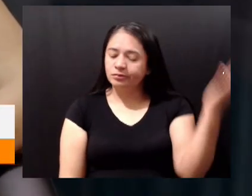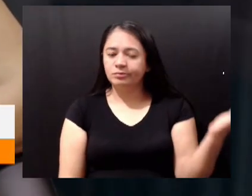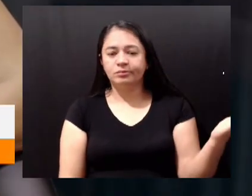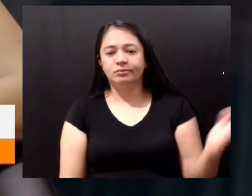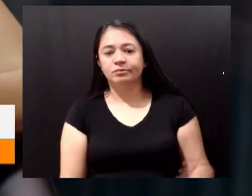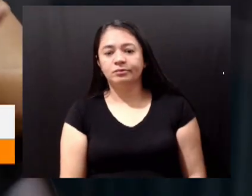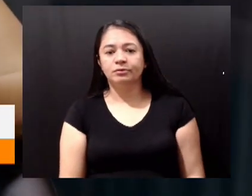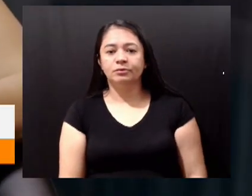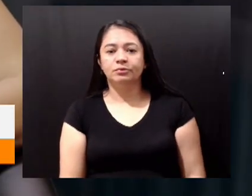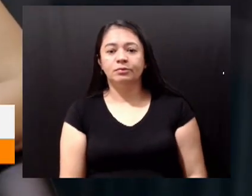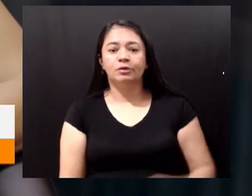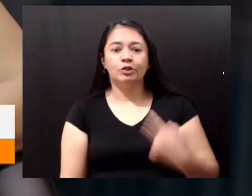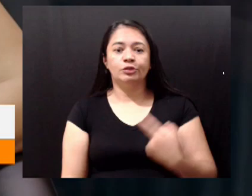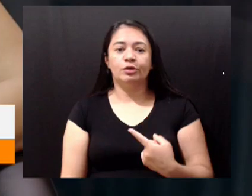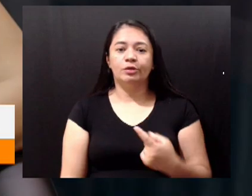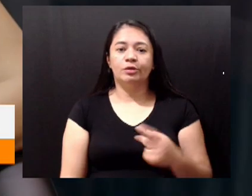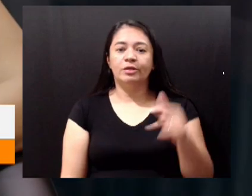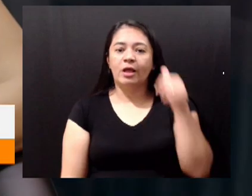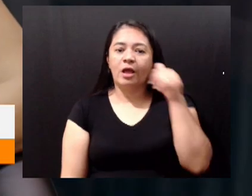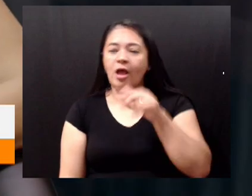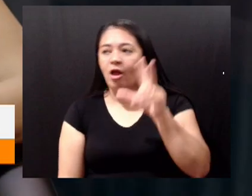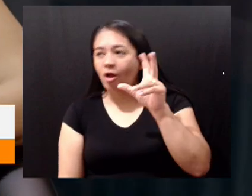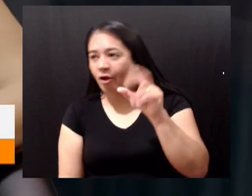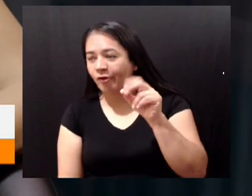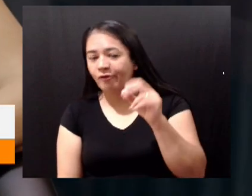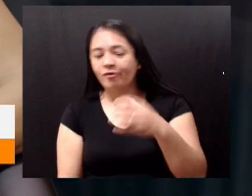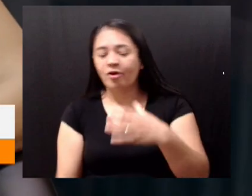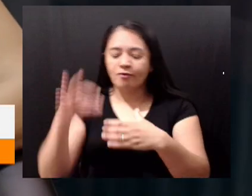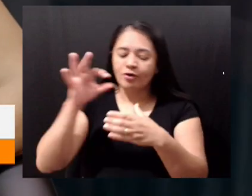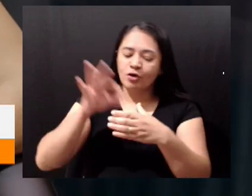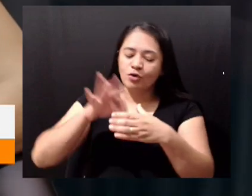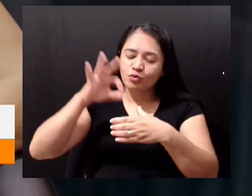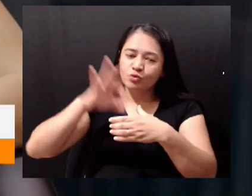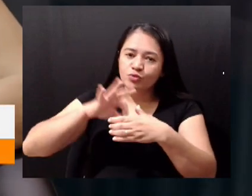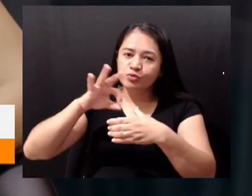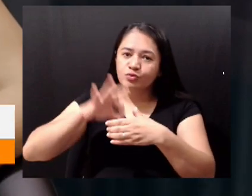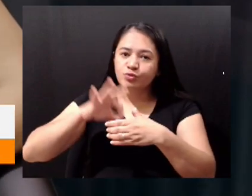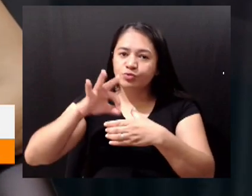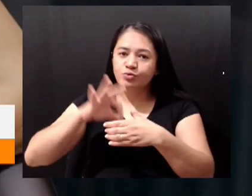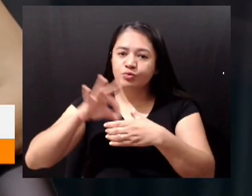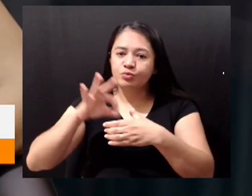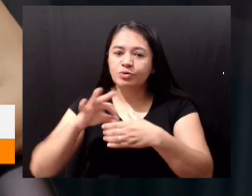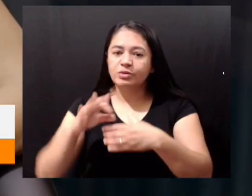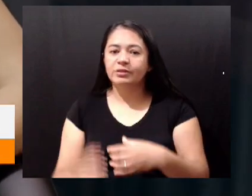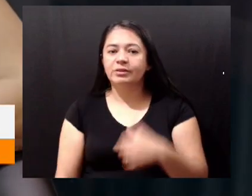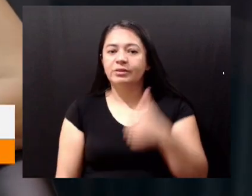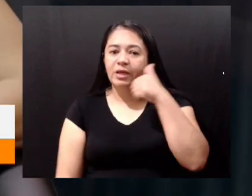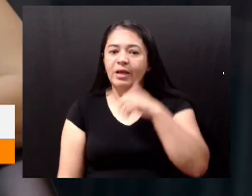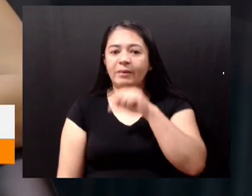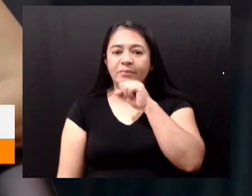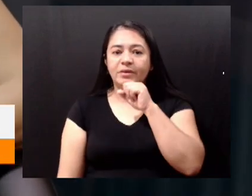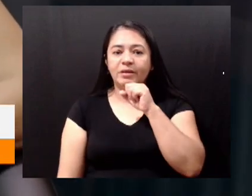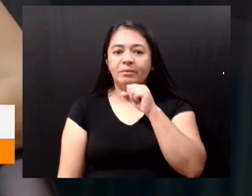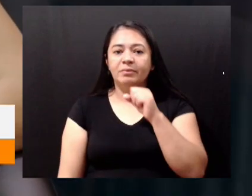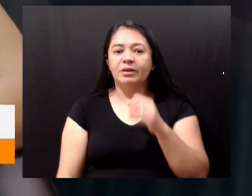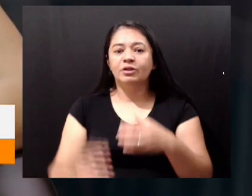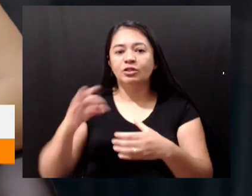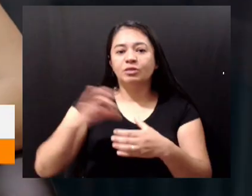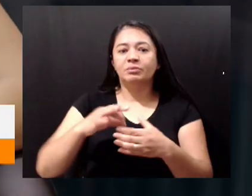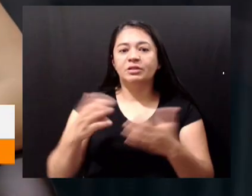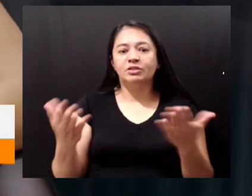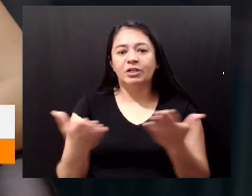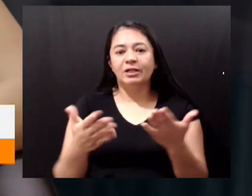ali a avó, como o Rogério falou, o Aham. chazinho, né, vamos resolver, minha mãe toma chá de boldo até hoje para tratar quando ela não está